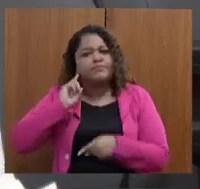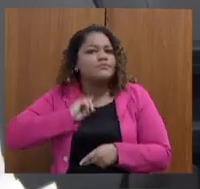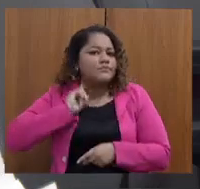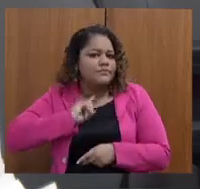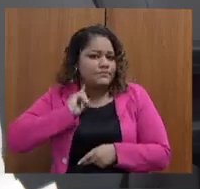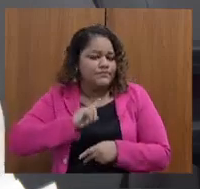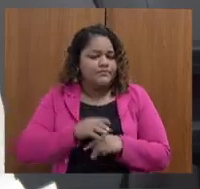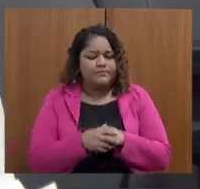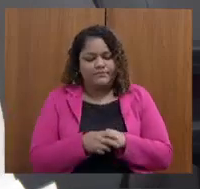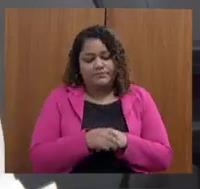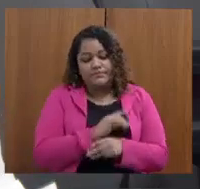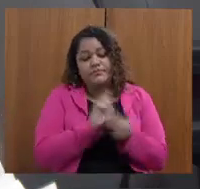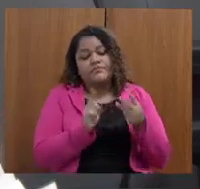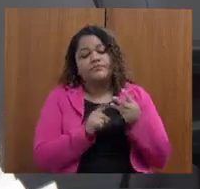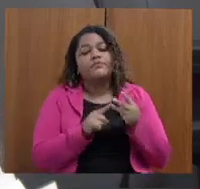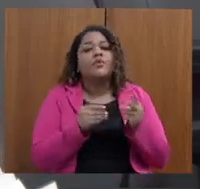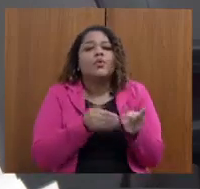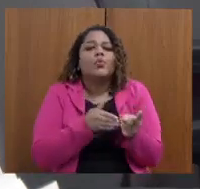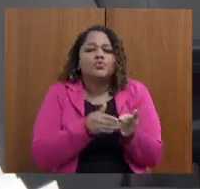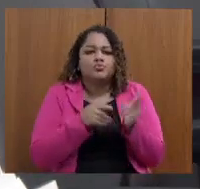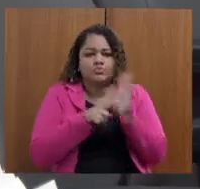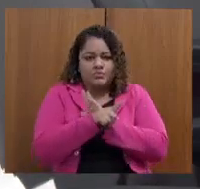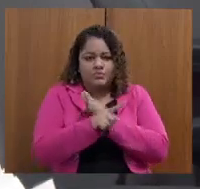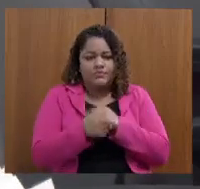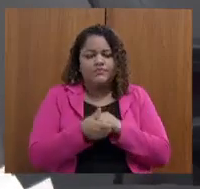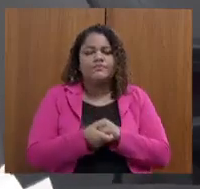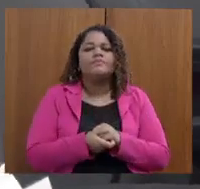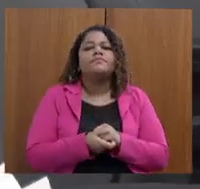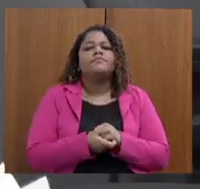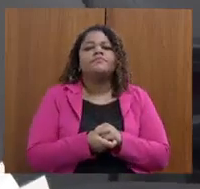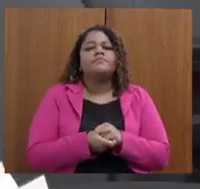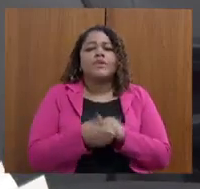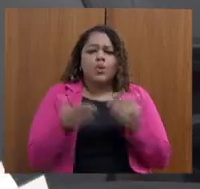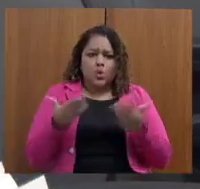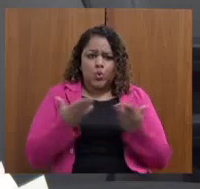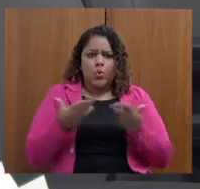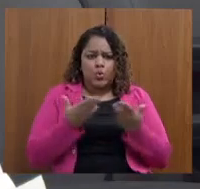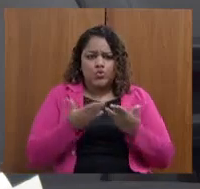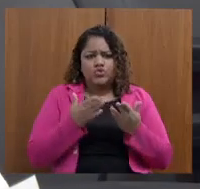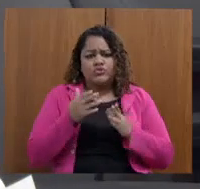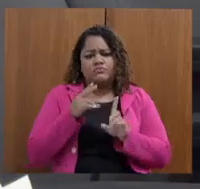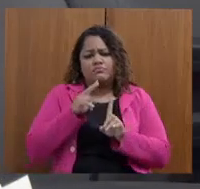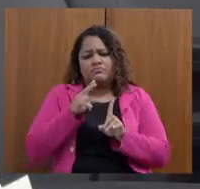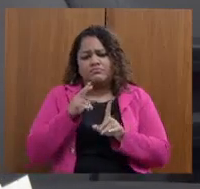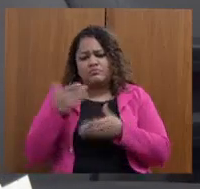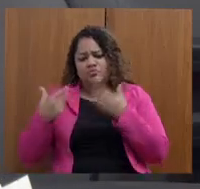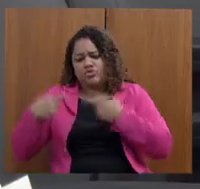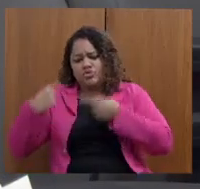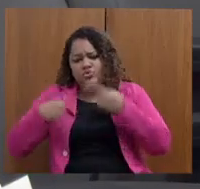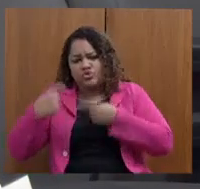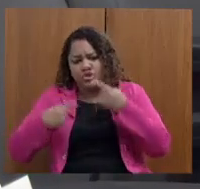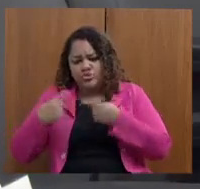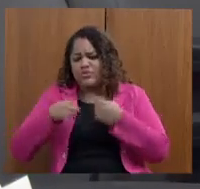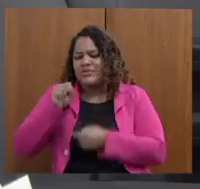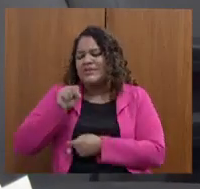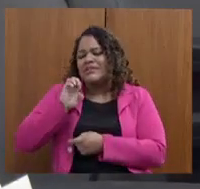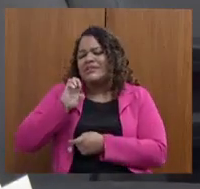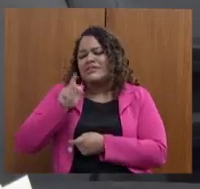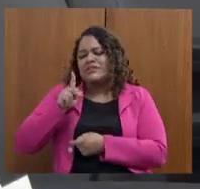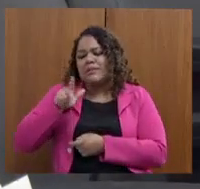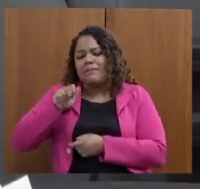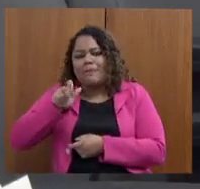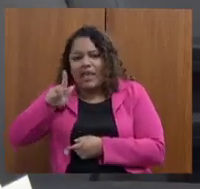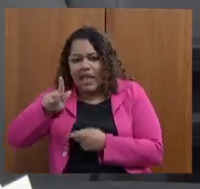é sobre se há alguma perspectiva conversada hoje junto a Seplag e junto à secretaria do estado de educação